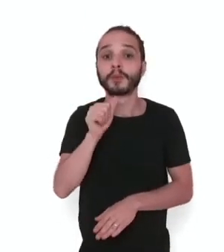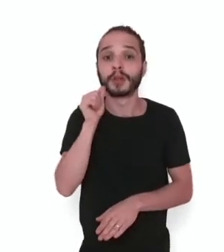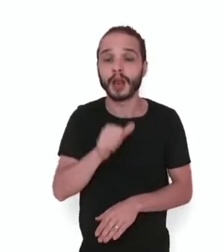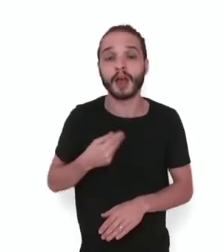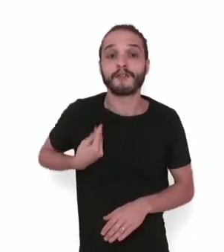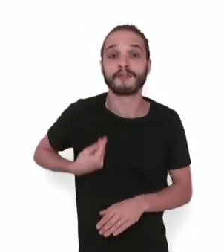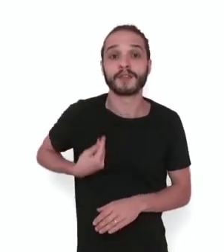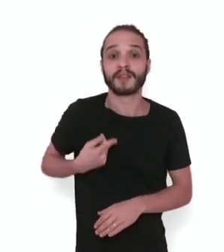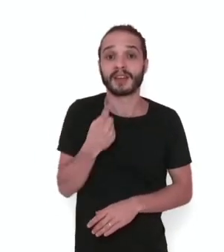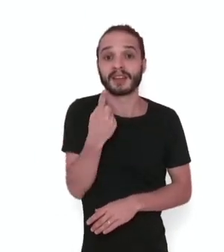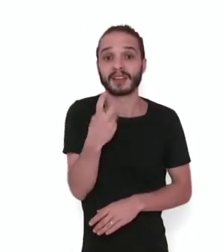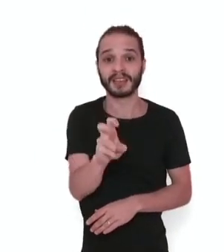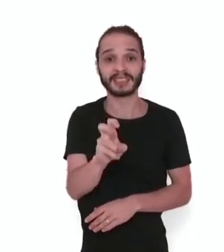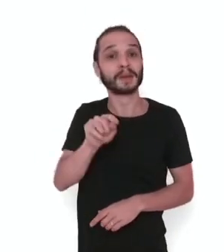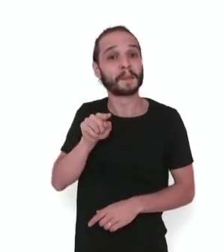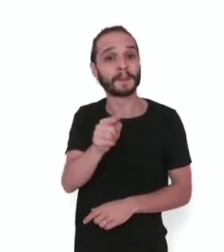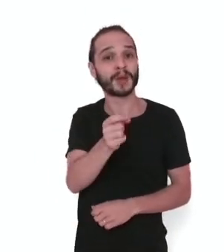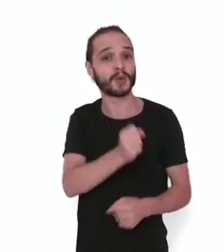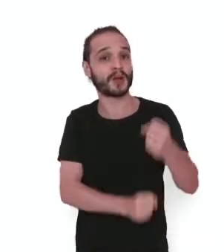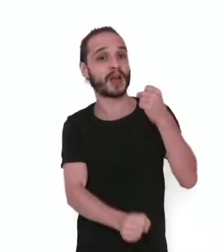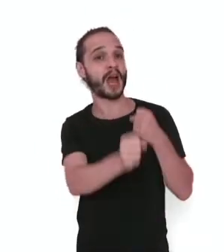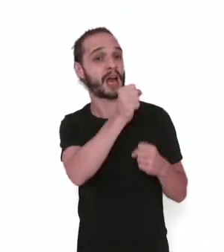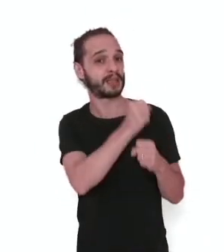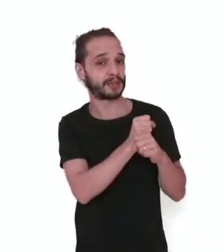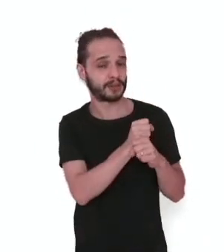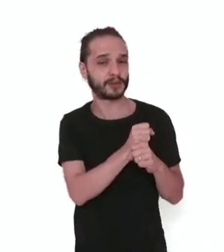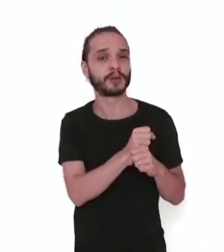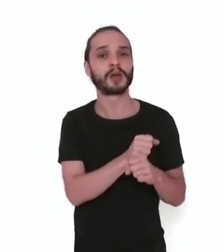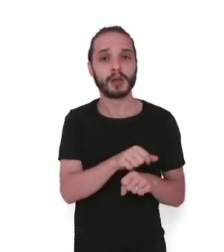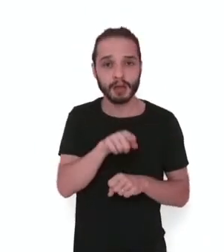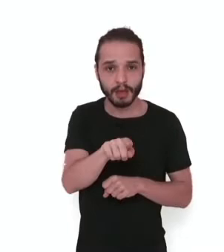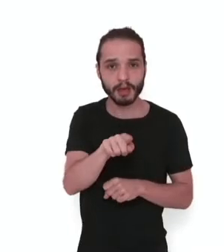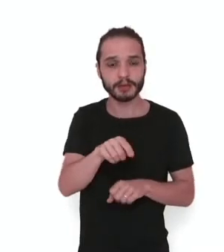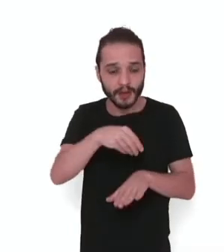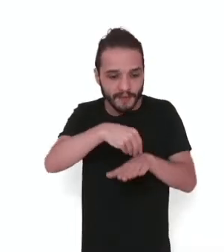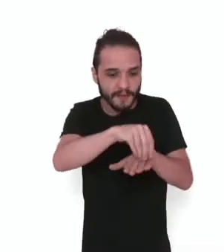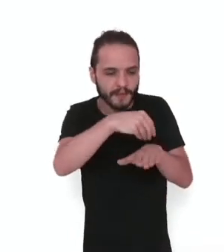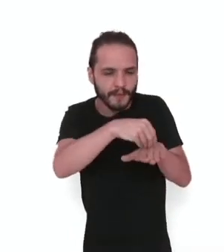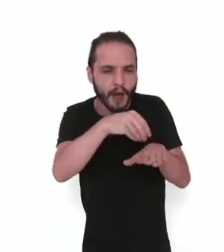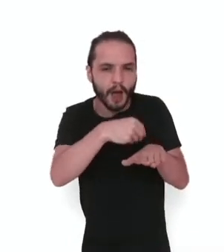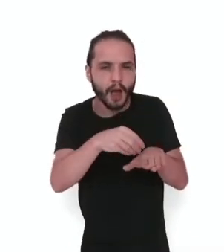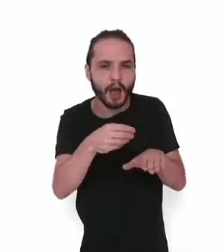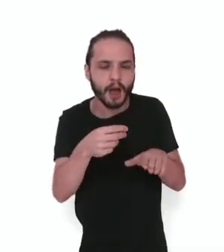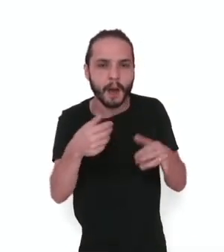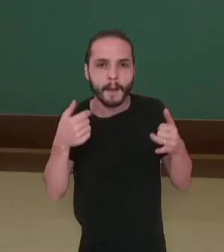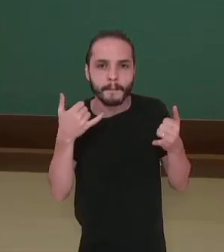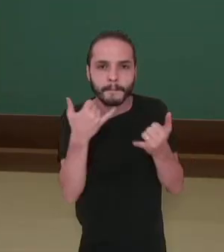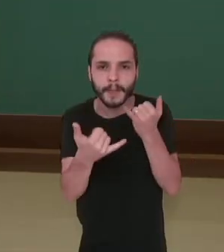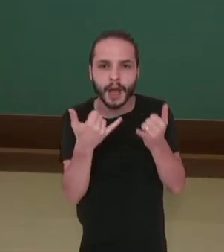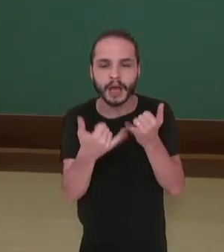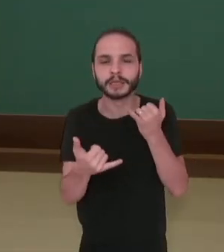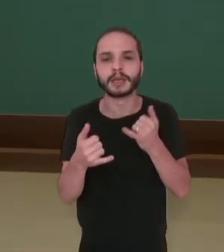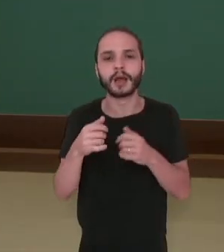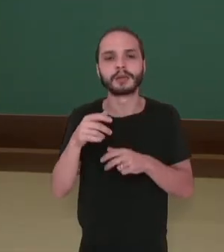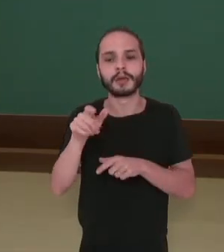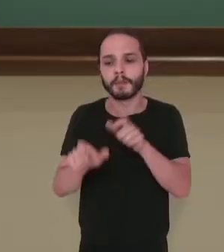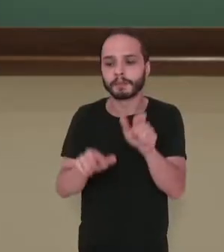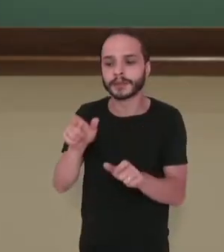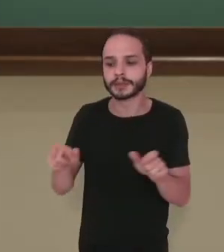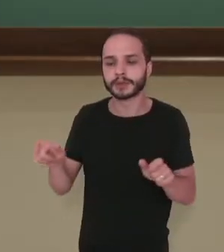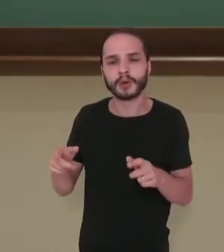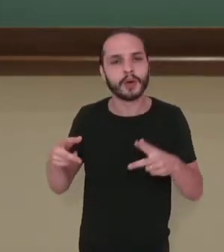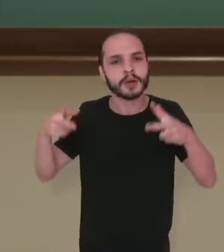atrás. Os estudos mostraram que esse fóssil se assemelha a populações africanas da Austrália. Então veja,